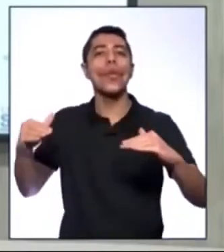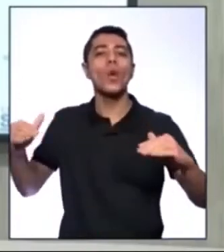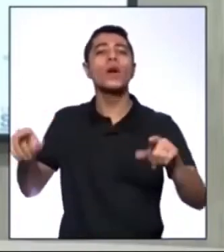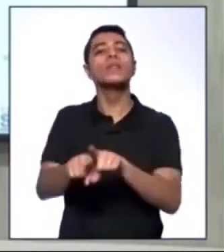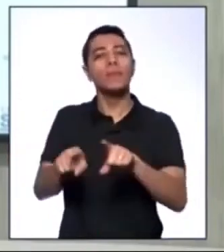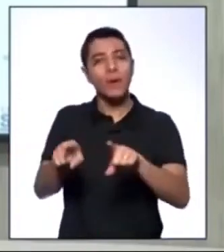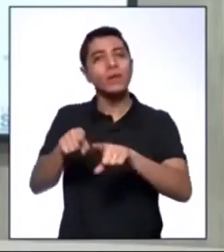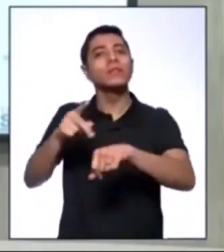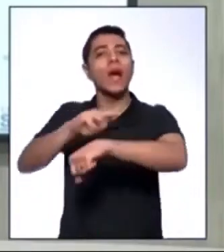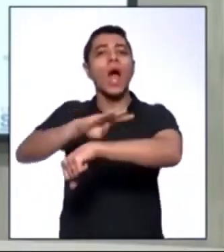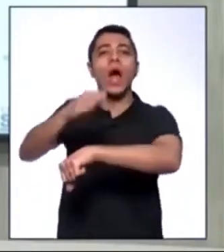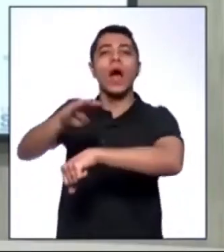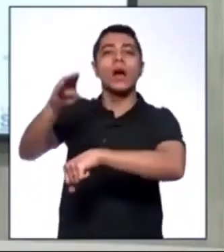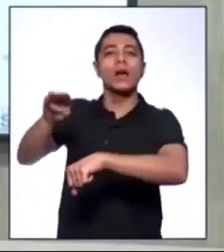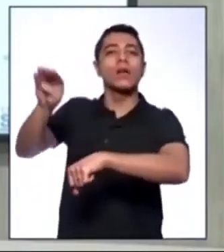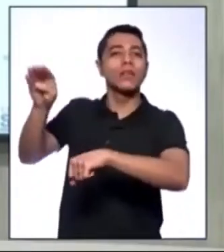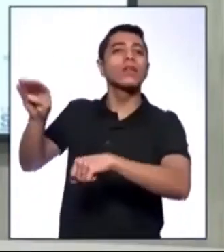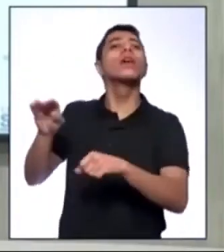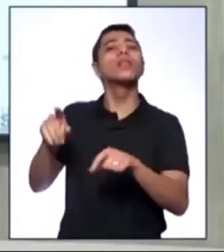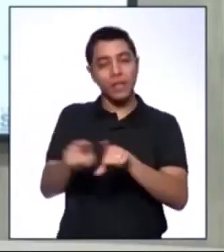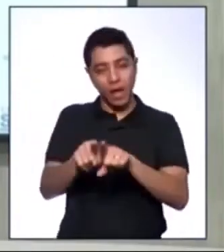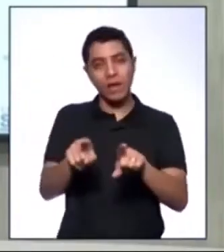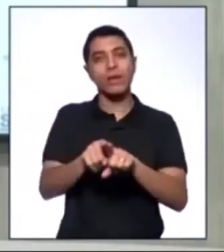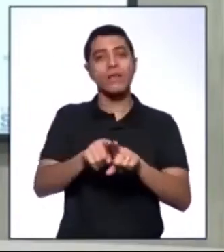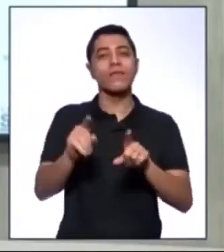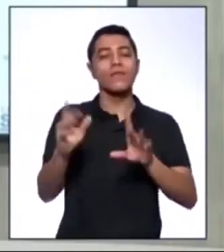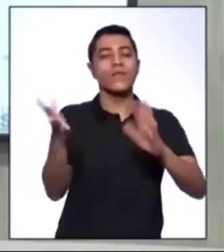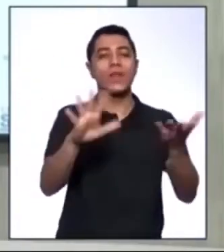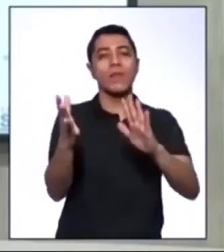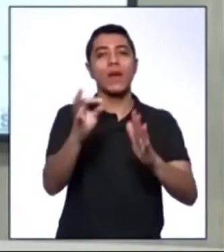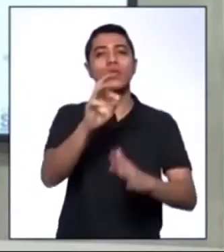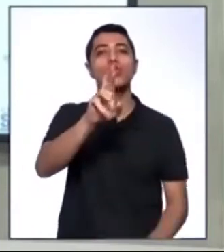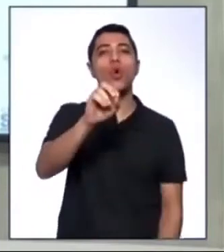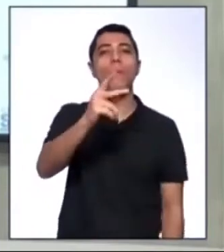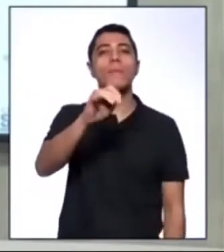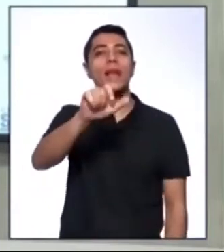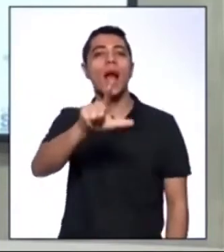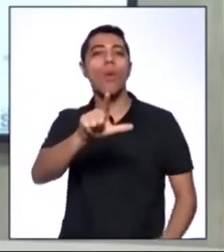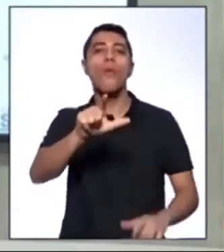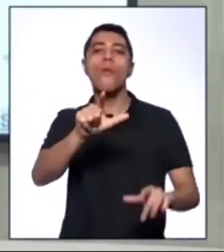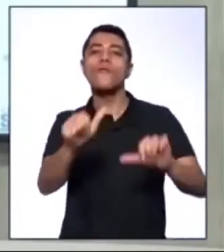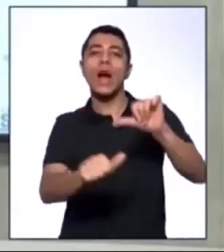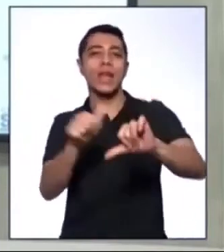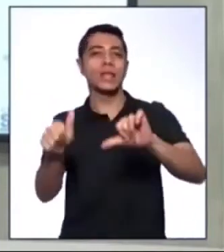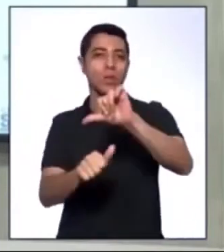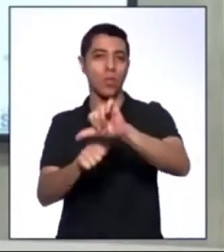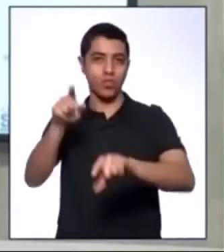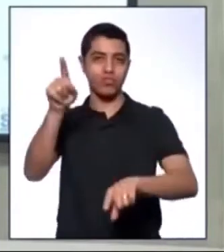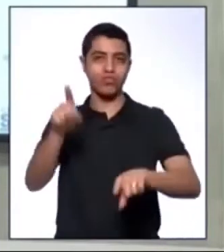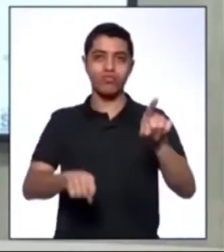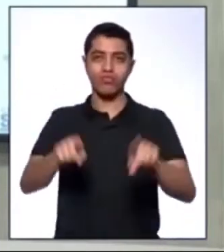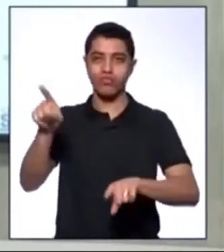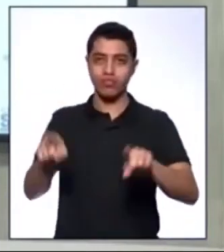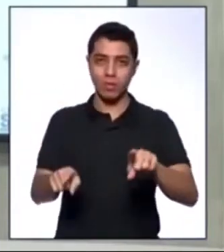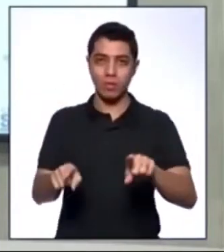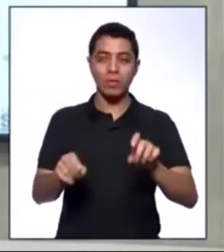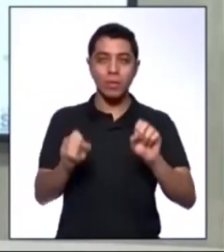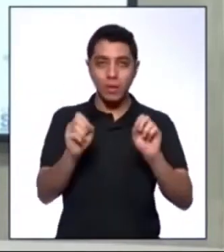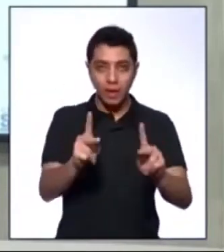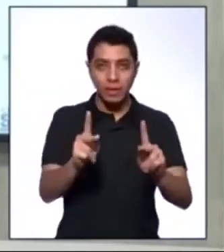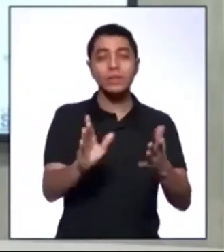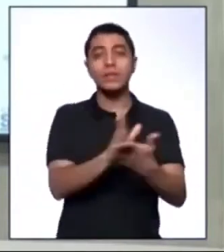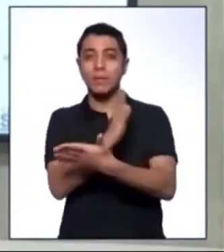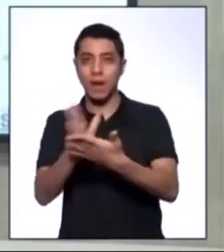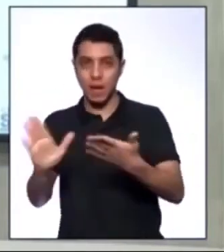clima tropical, nós temos o clima tropical de altitude. Então a gente divide assim, galera, climas controlados por massas